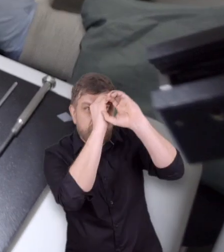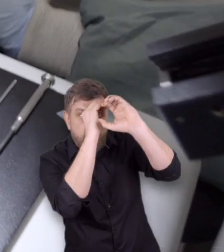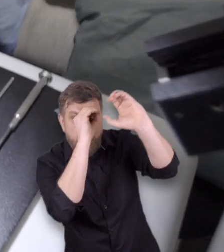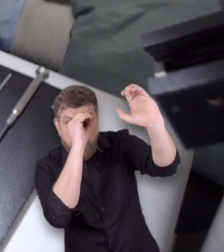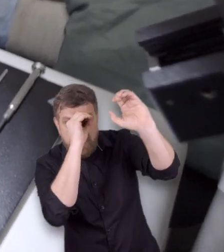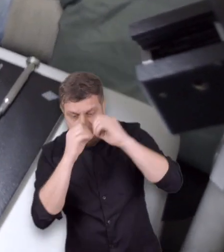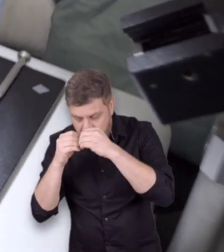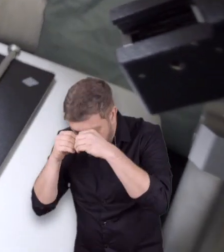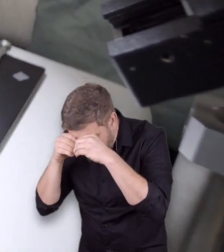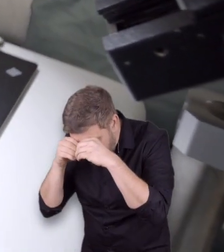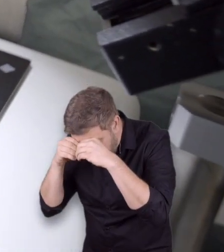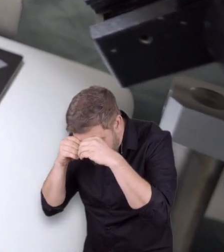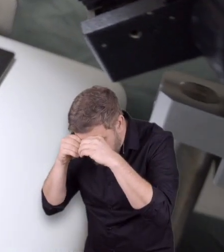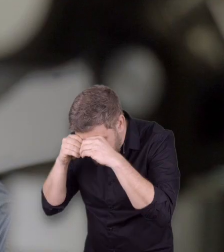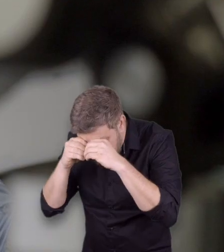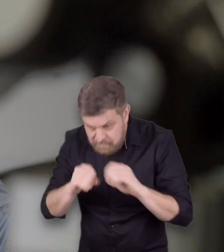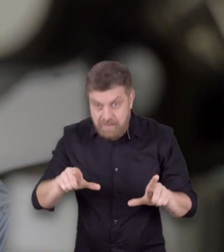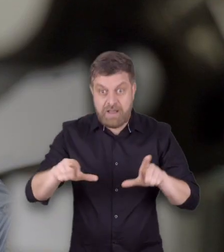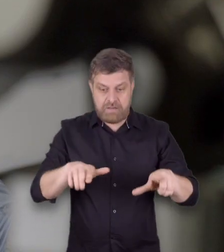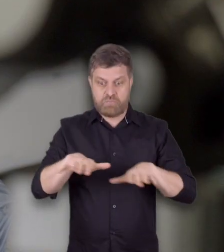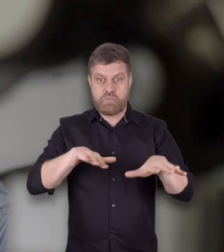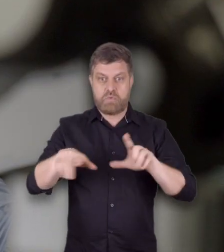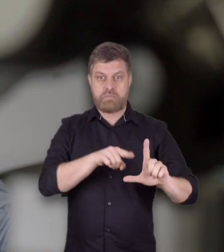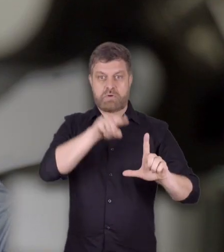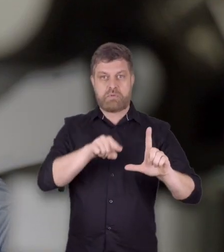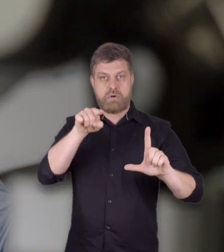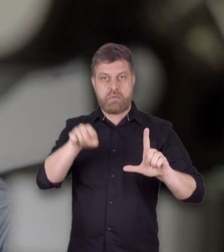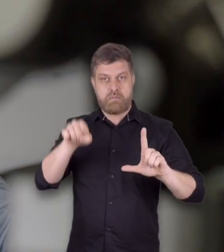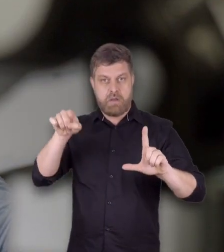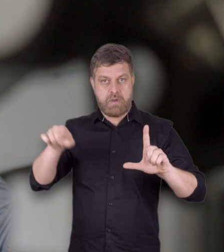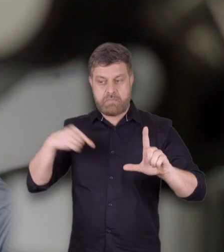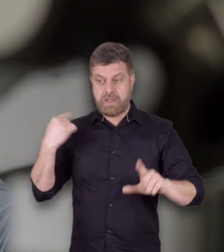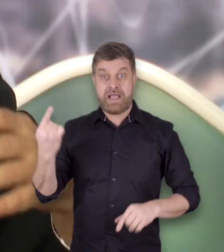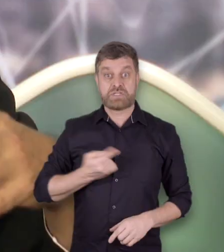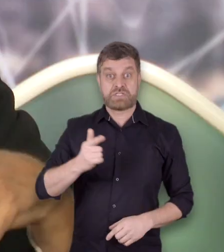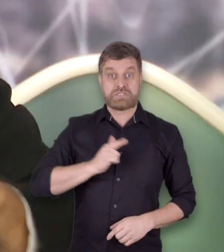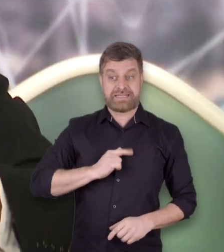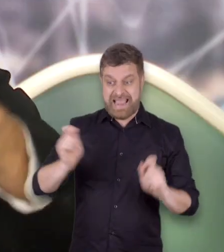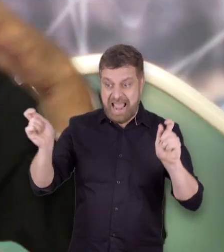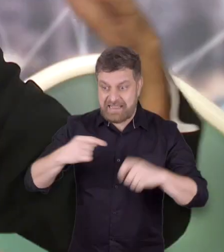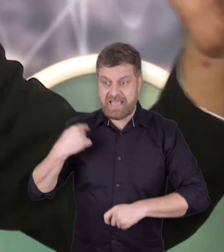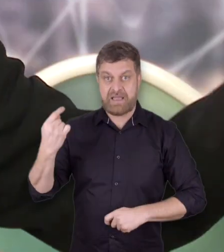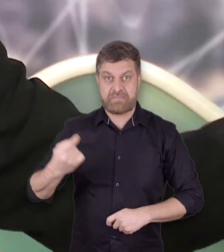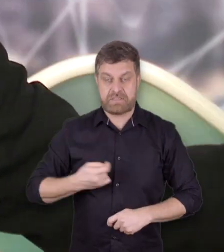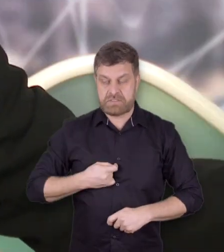telescópios, microscópios, sismógrafos, etc., podemos construir